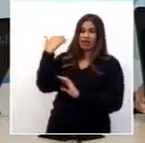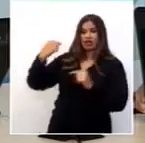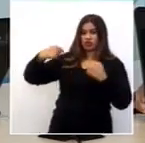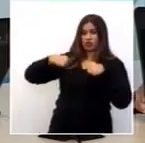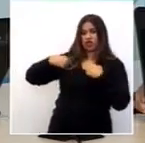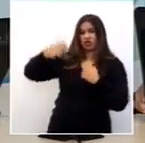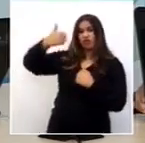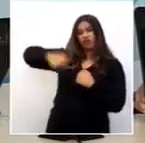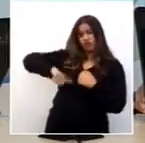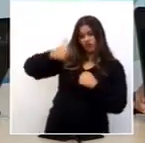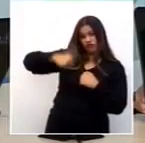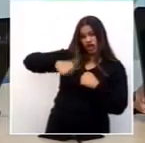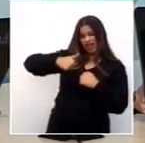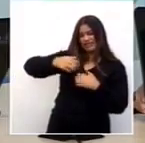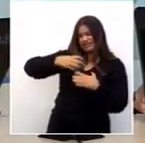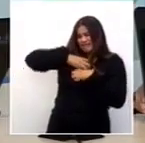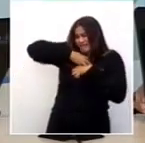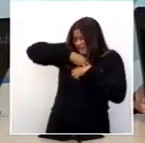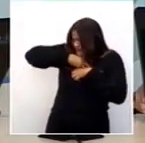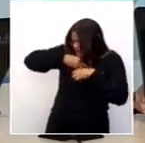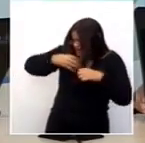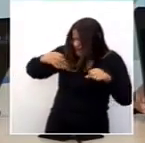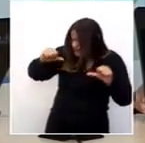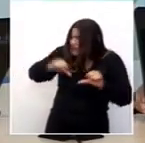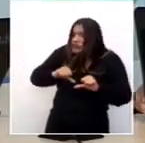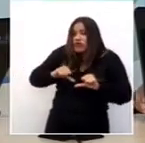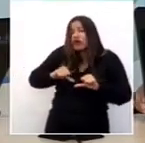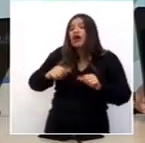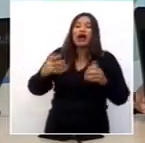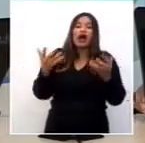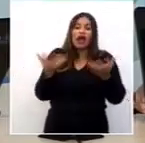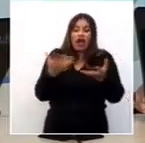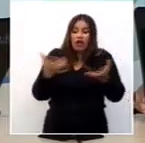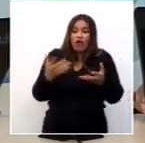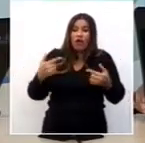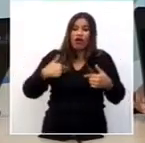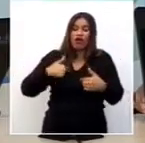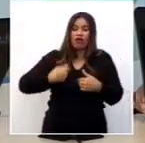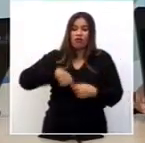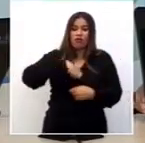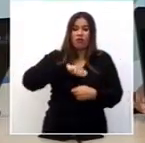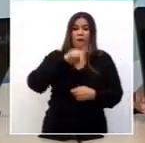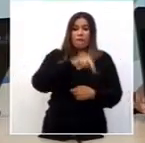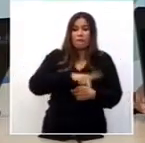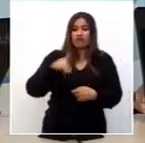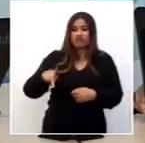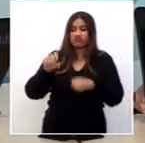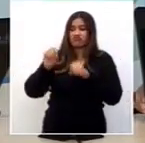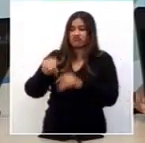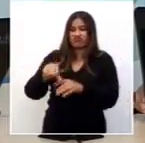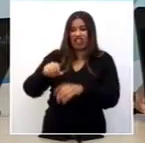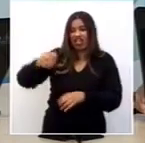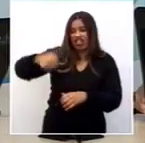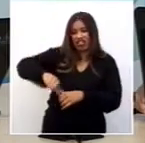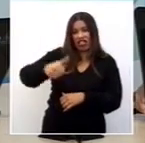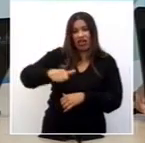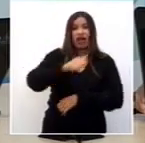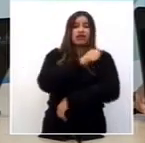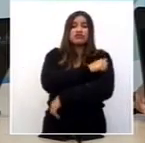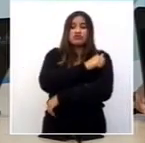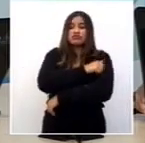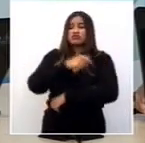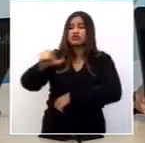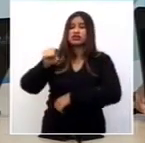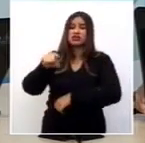situações avaliativas pelas quais nós já passamos, né? E que, tão importante quanto pensar nos instrumentos e nas ferramentas